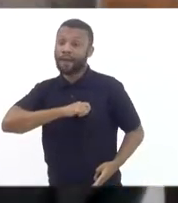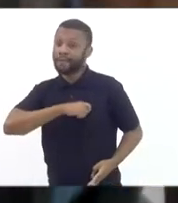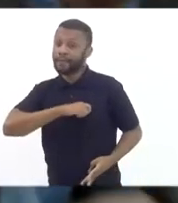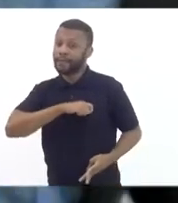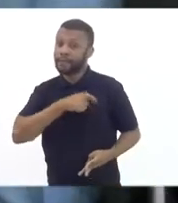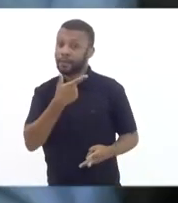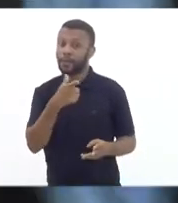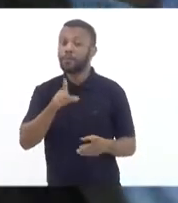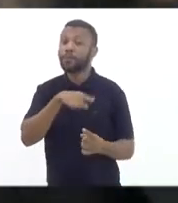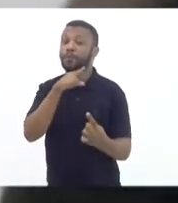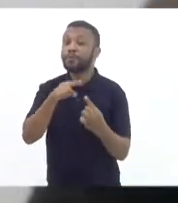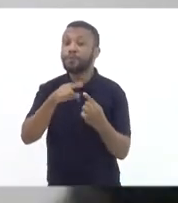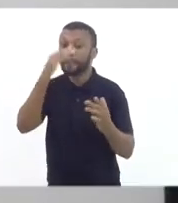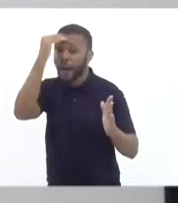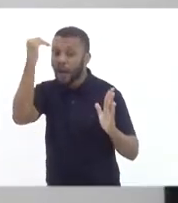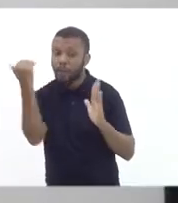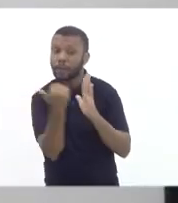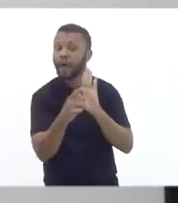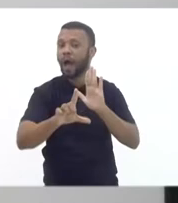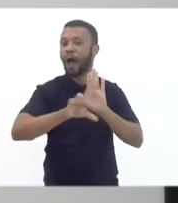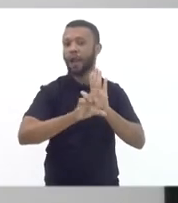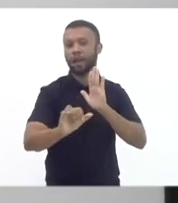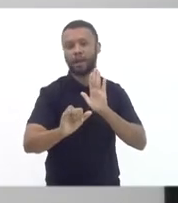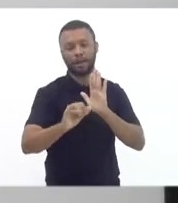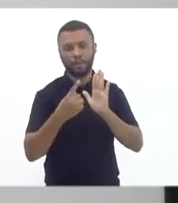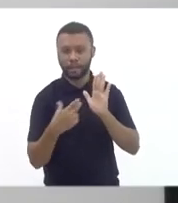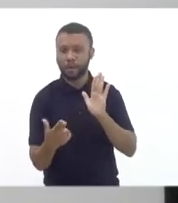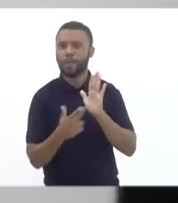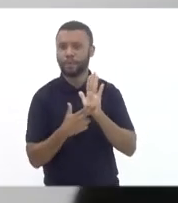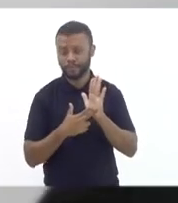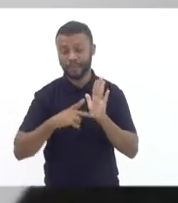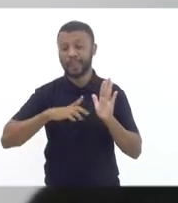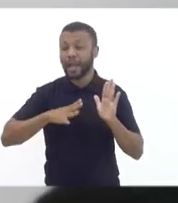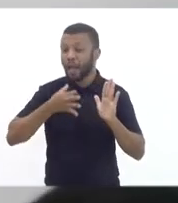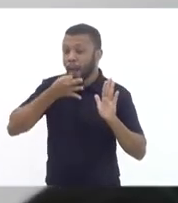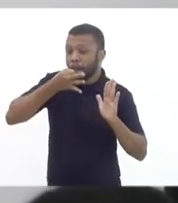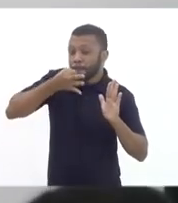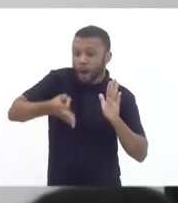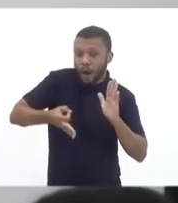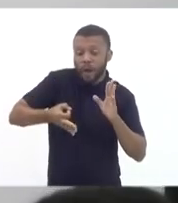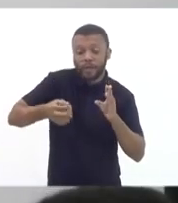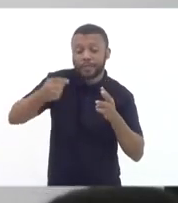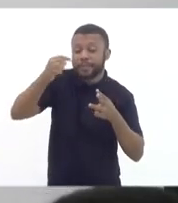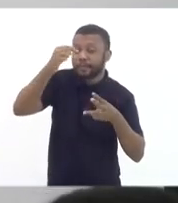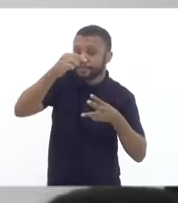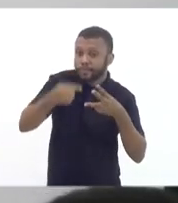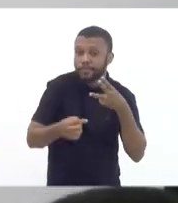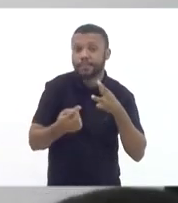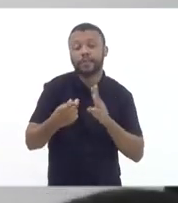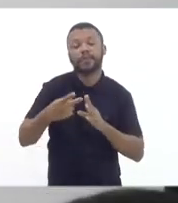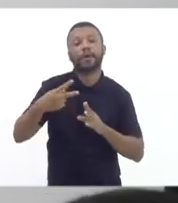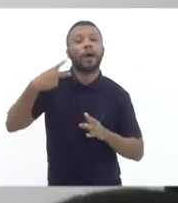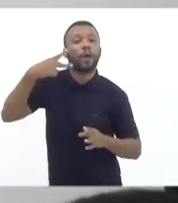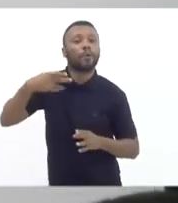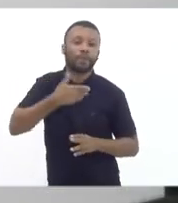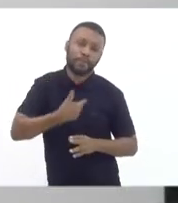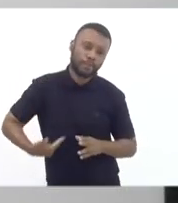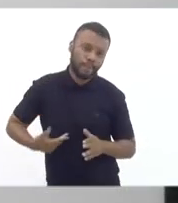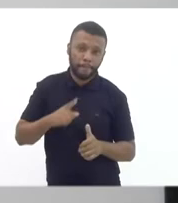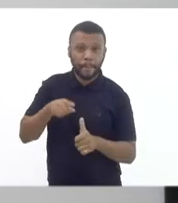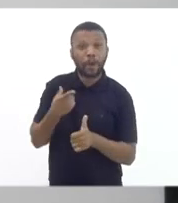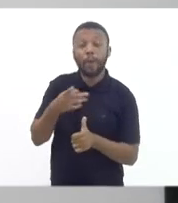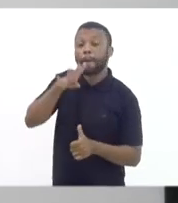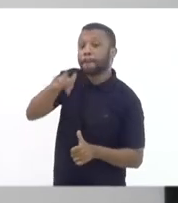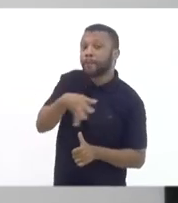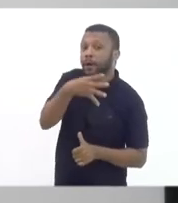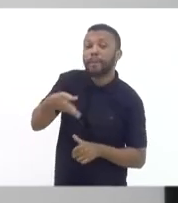né? E aqui eu trouxe algumas sugestões dentro dessas políticas públicas. Primeiro, um programa de educação, que já